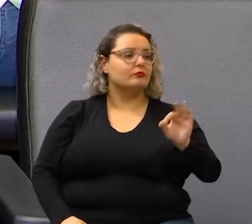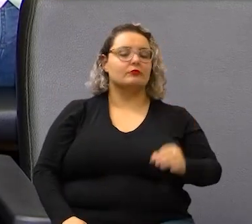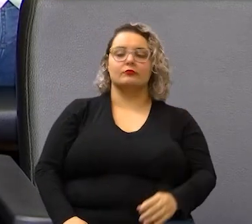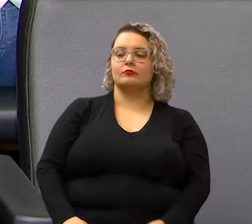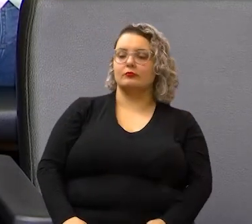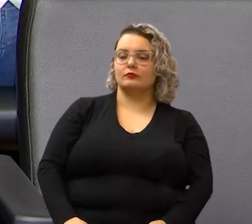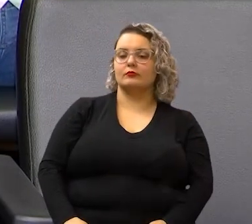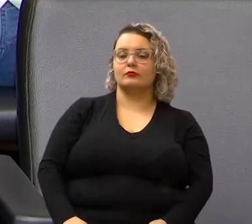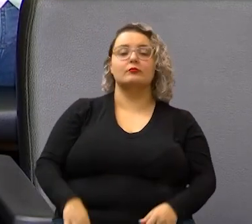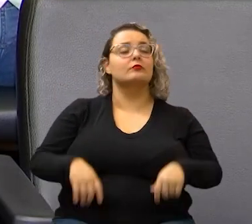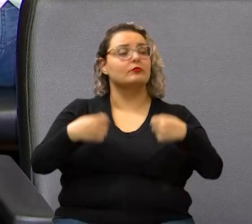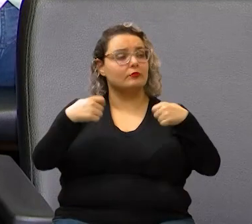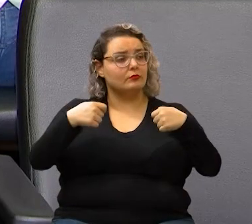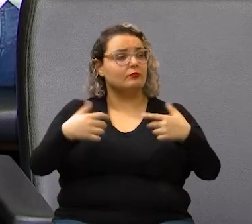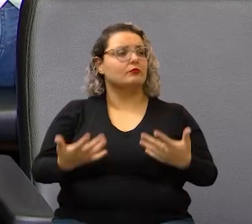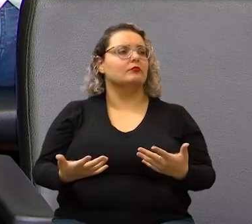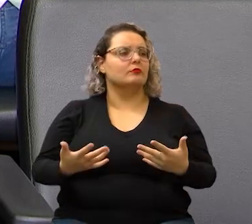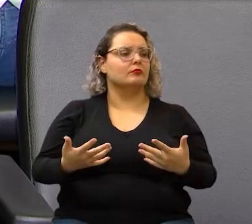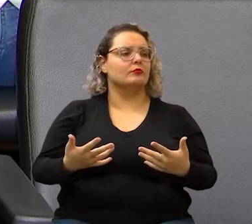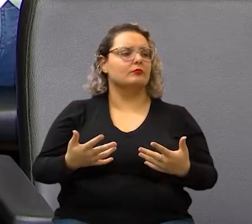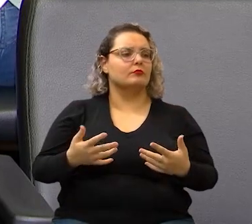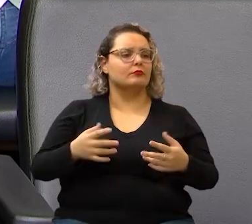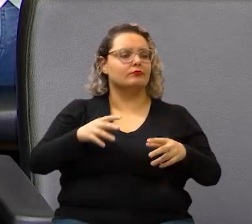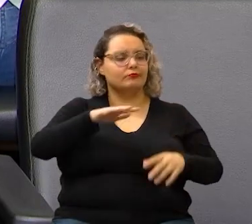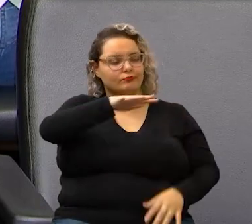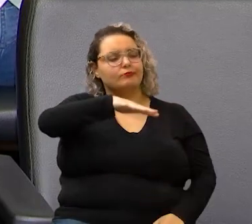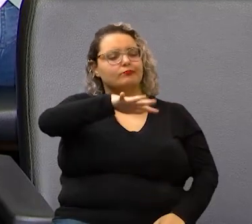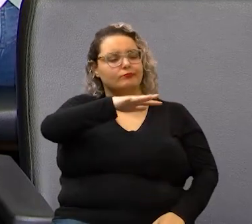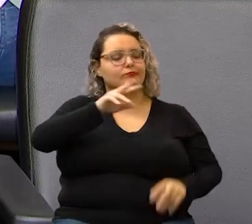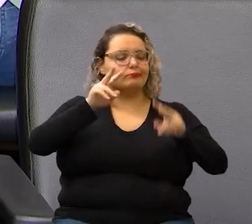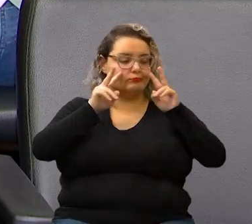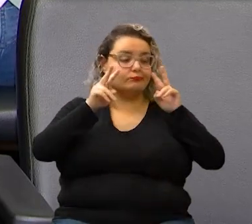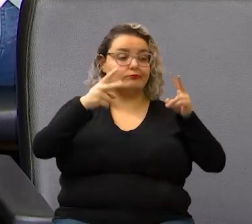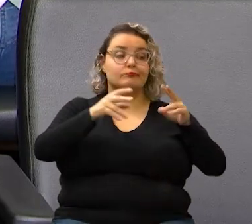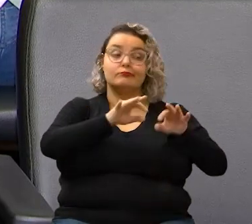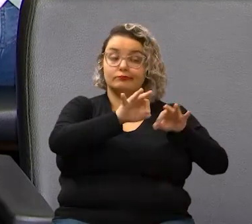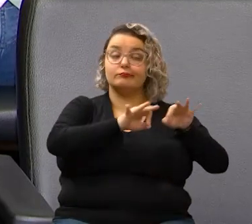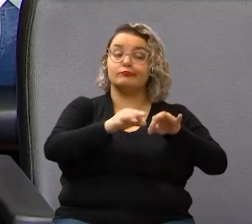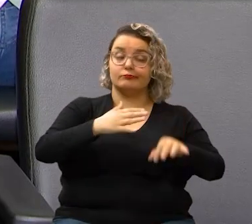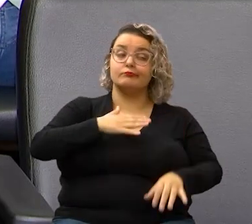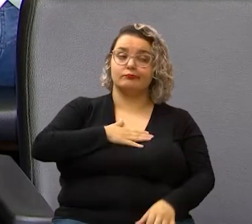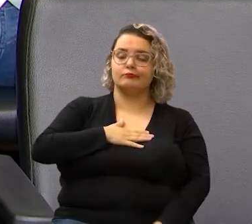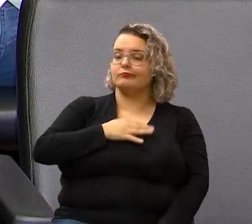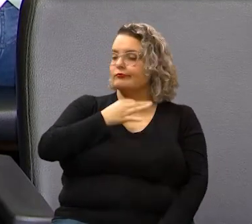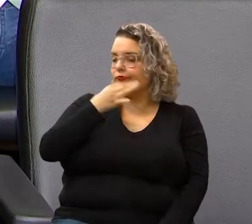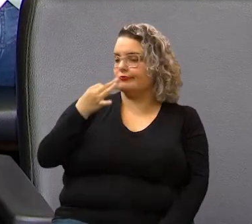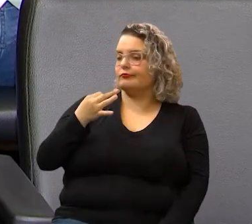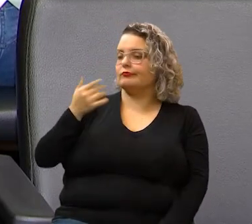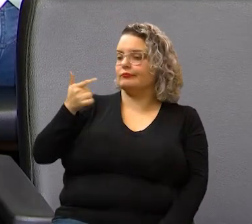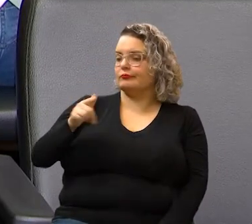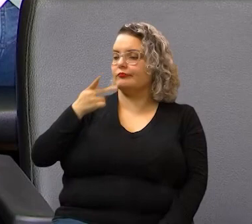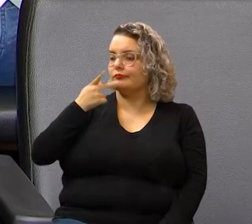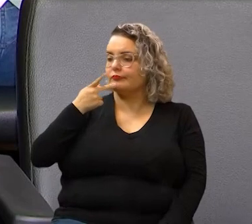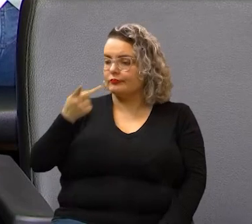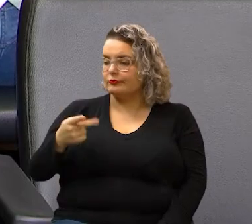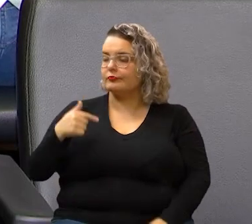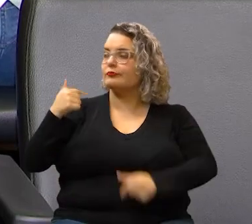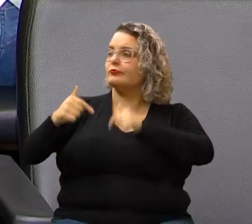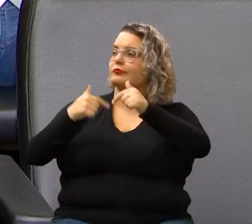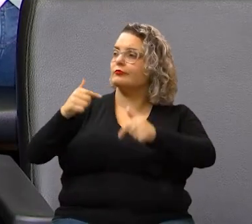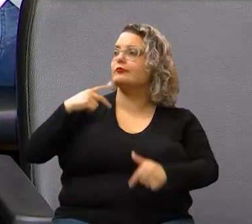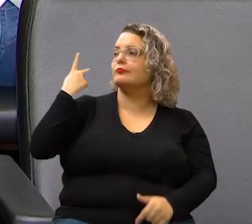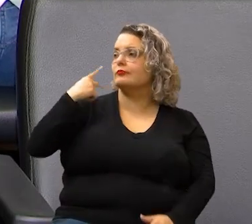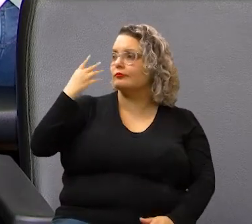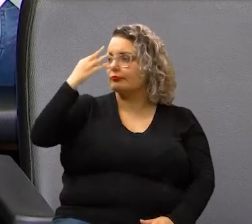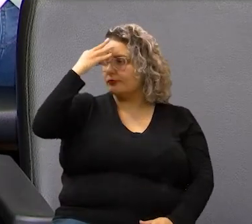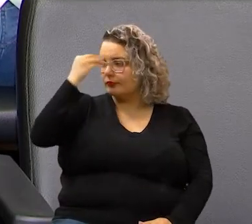mesmo. Então tem que olhar mais para esse lado aí desse projeto meu. Ótimo. A gente continua falando